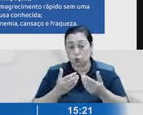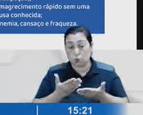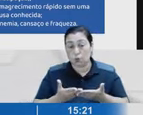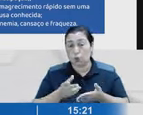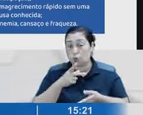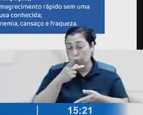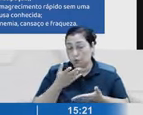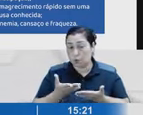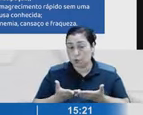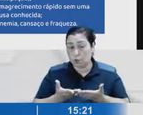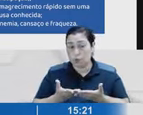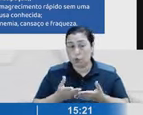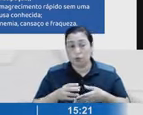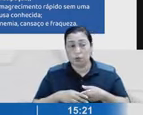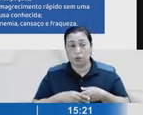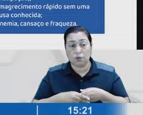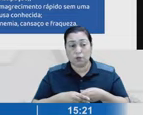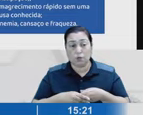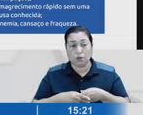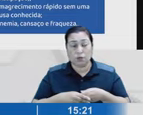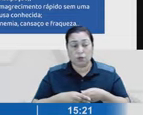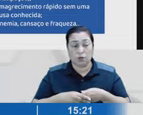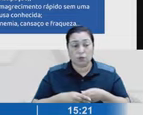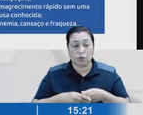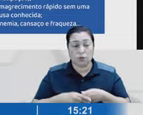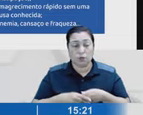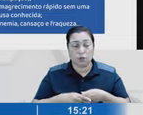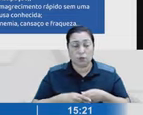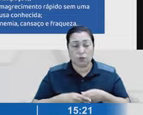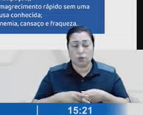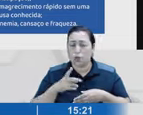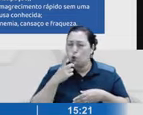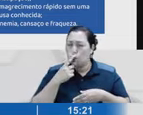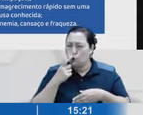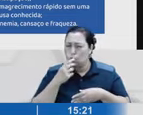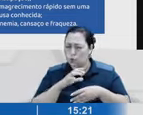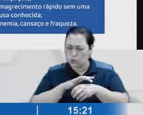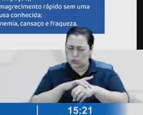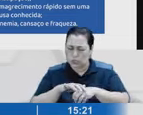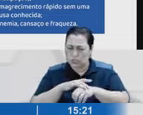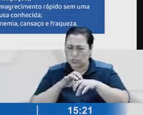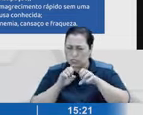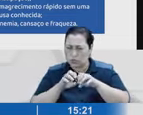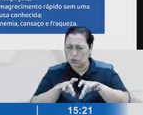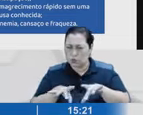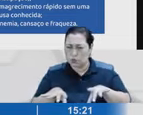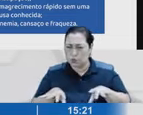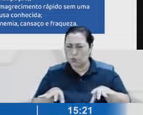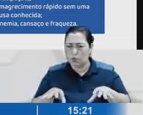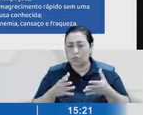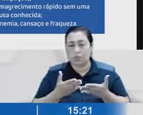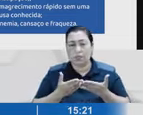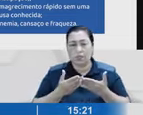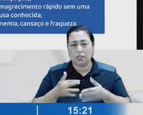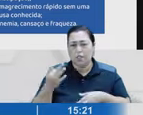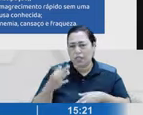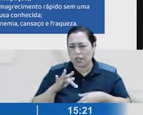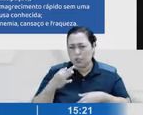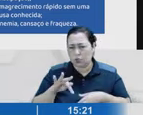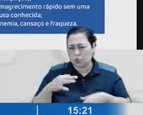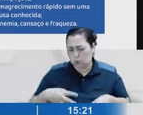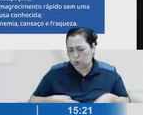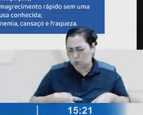gente falou, né, o sangramento, a alteração do hábito intestinal, a dor